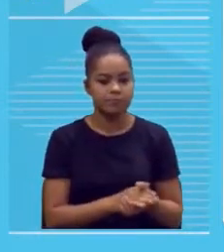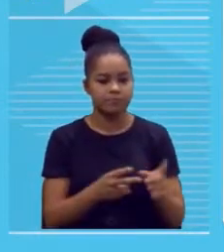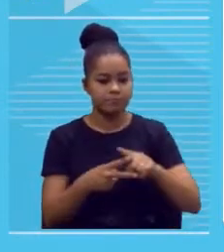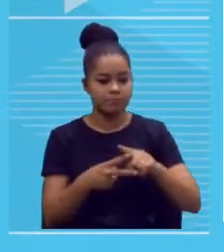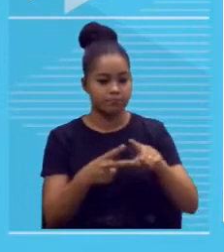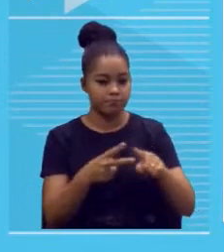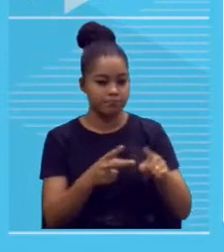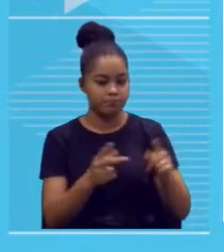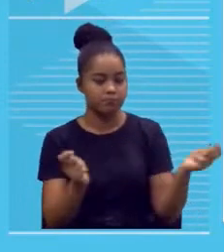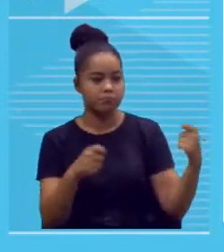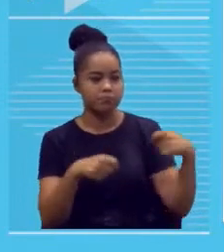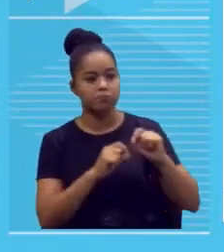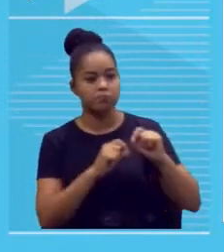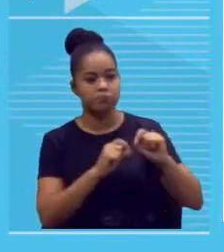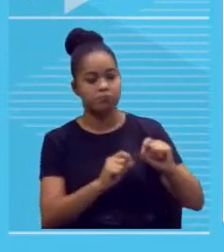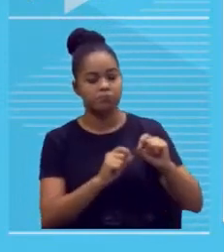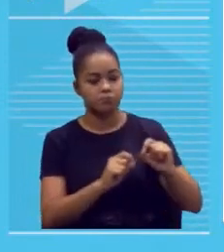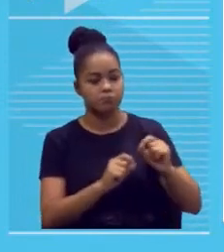esse aqui, ó.